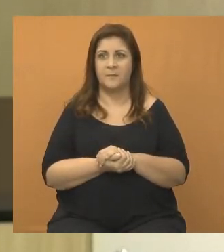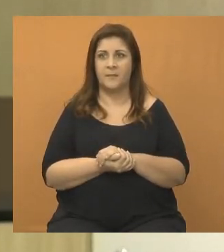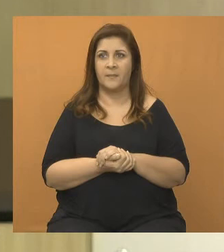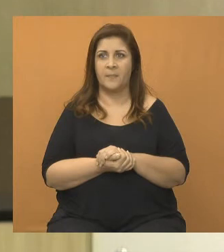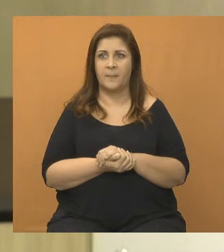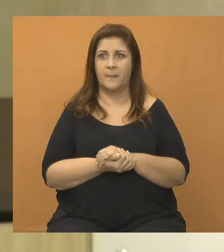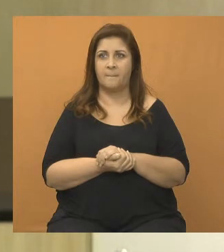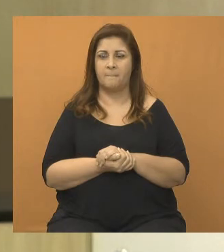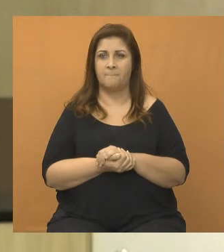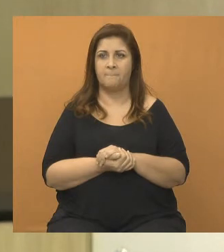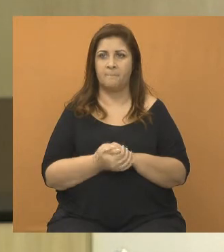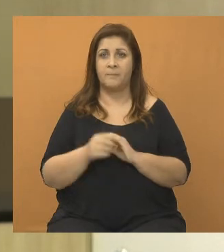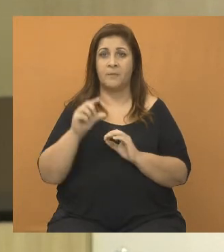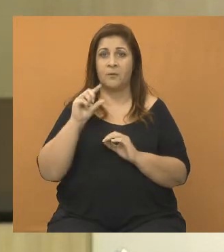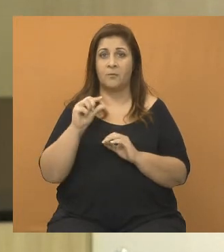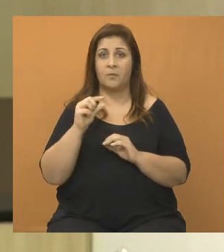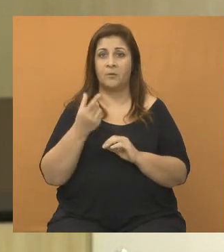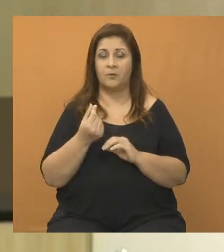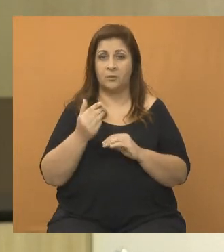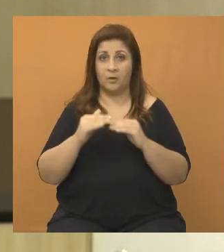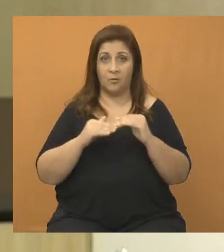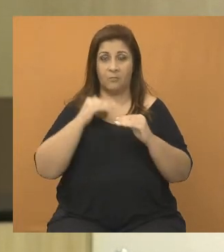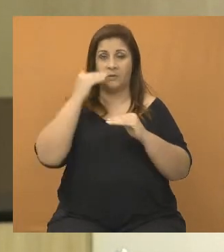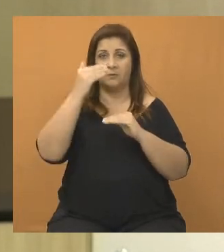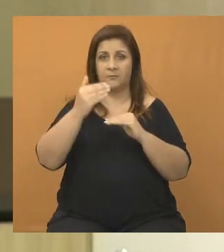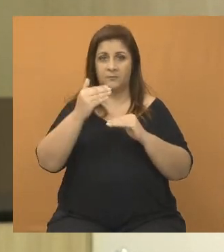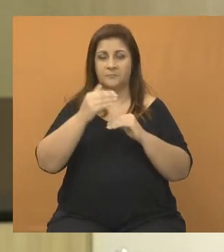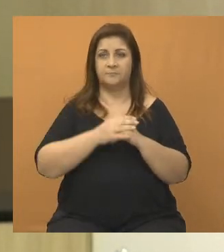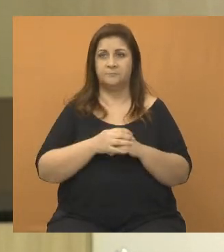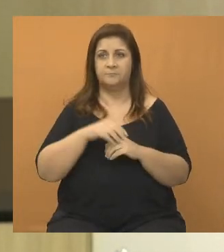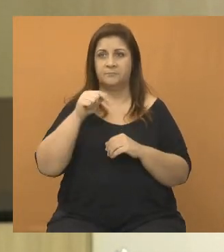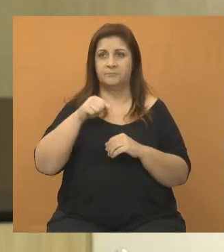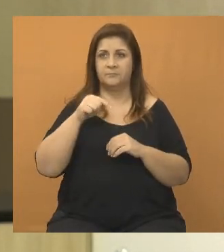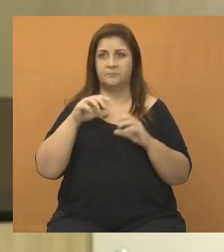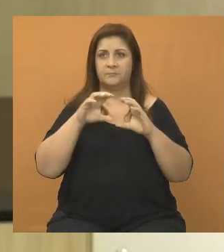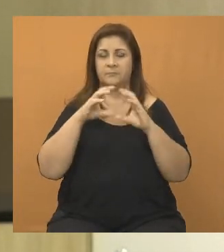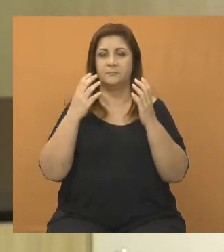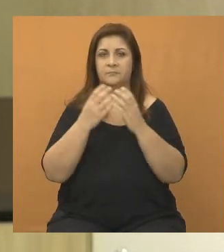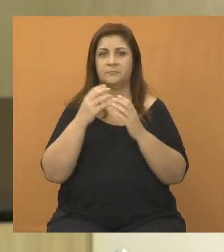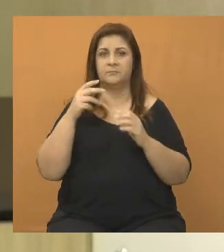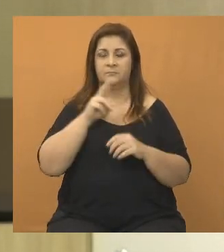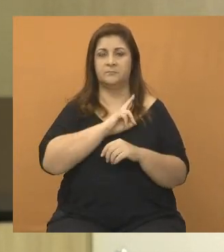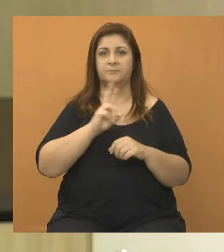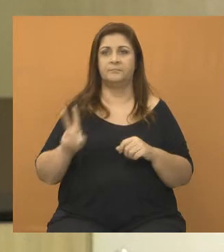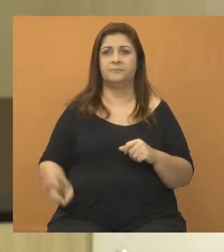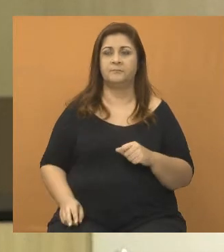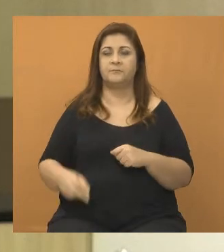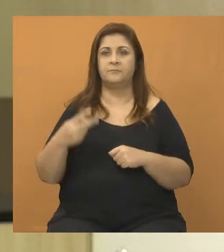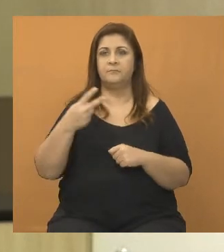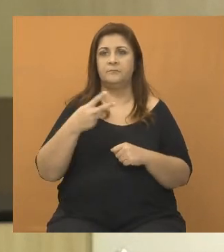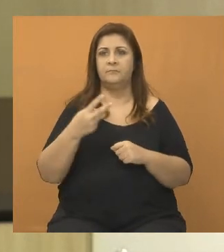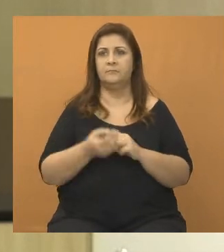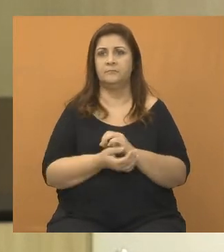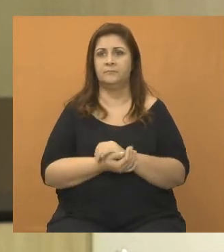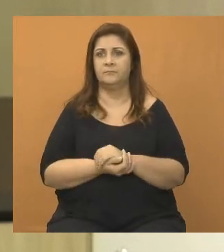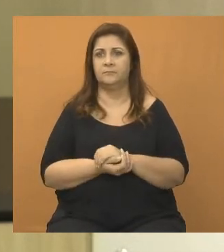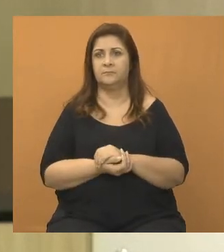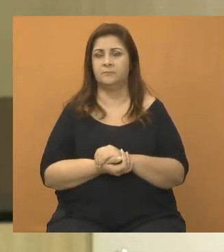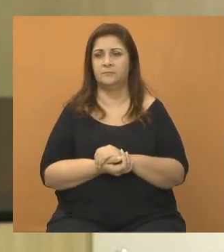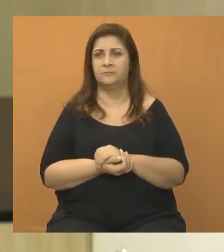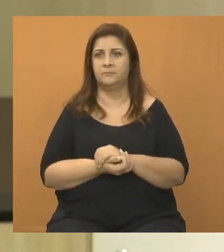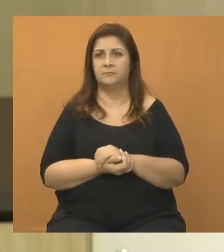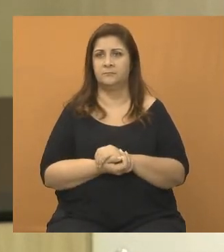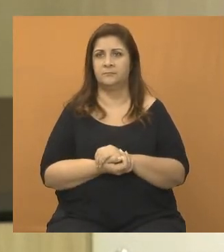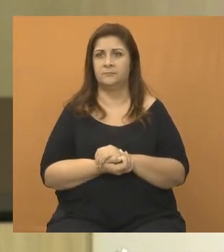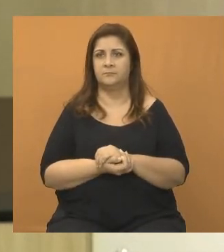que está aqui de aumento de um ano para o outro no orçamento foi da Câmara Municipal. E a segunda questão, Celso, para me